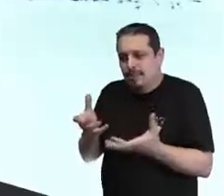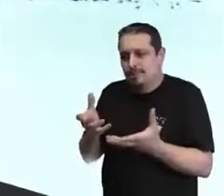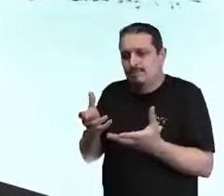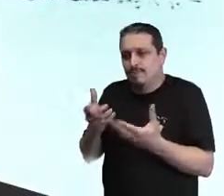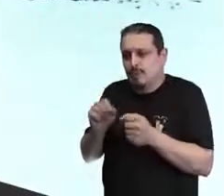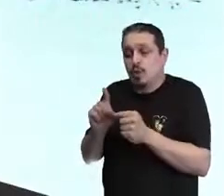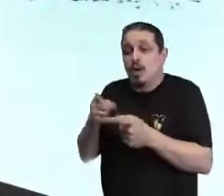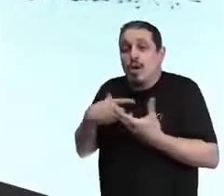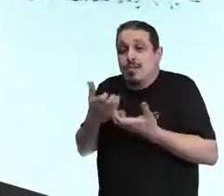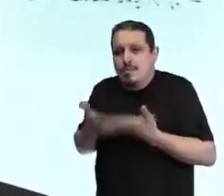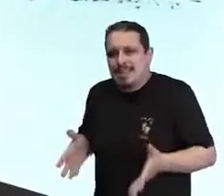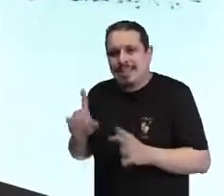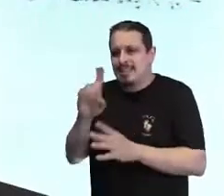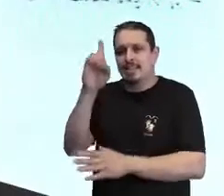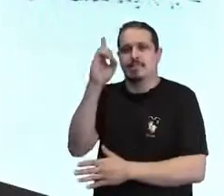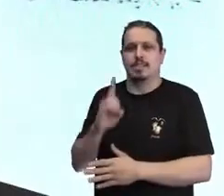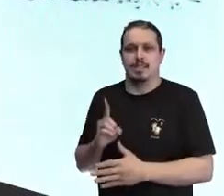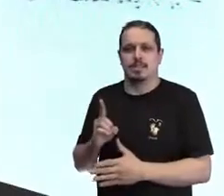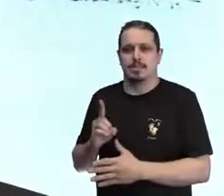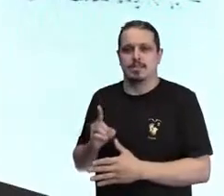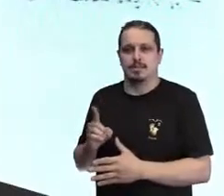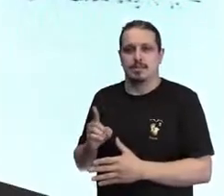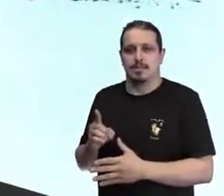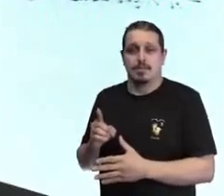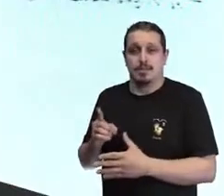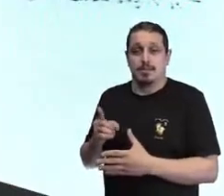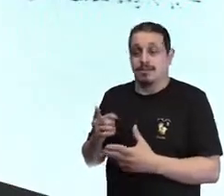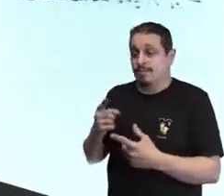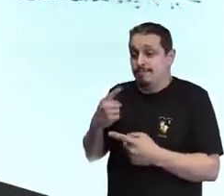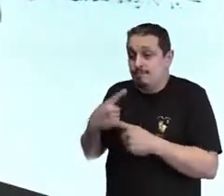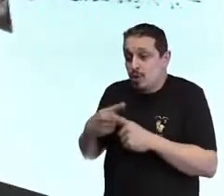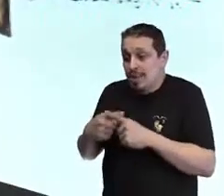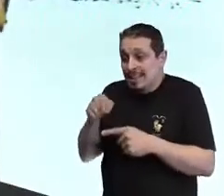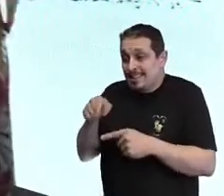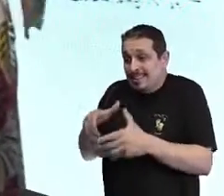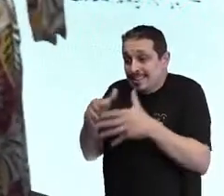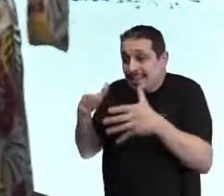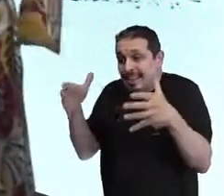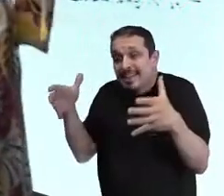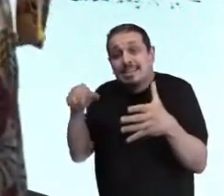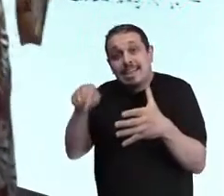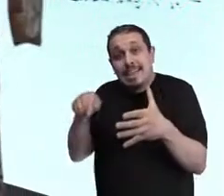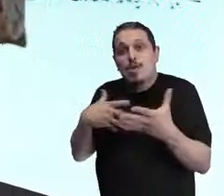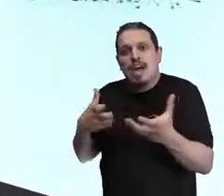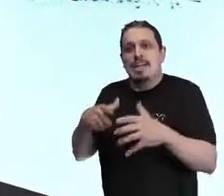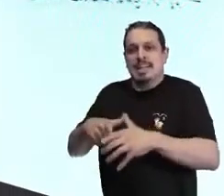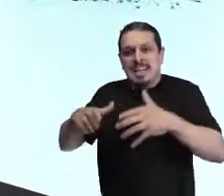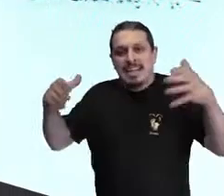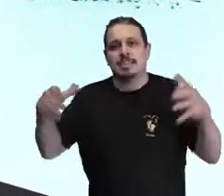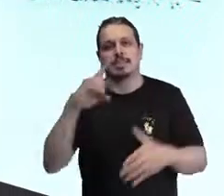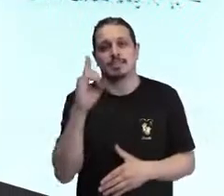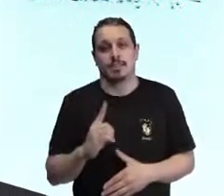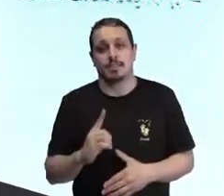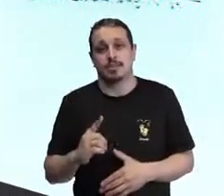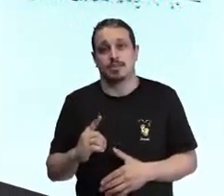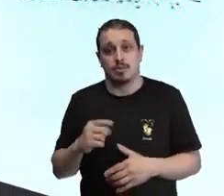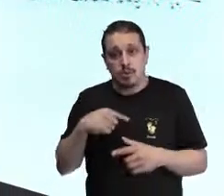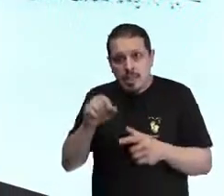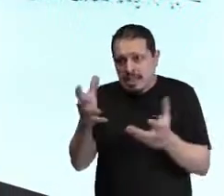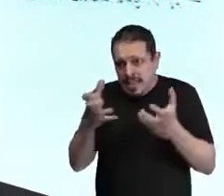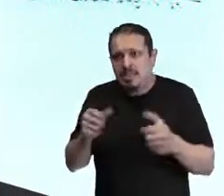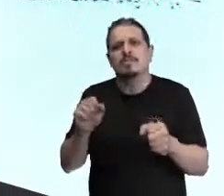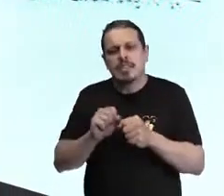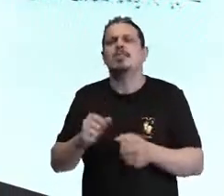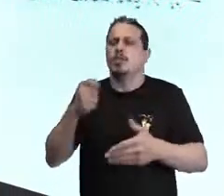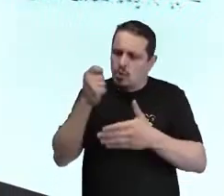direito. É muito triste isso, né? Porque era para a gente estar lutando para ampliar direitos e a gente está lutando para não perder direito. Mas se é isso aí, então vamos aqui, me dá sua mão